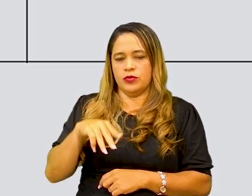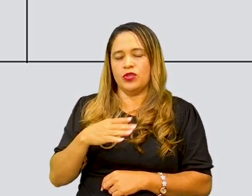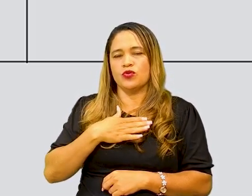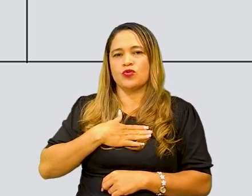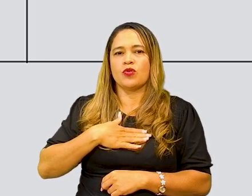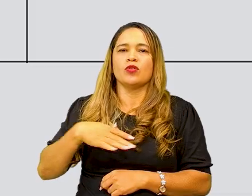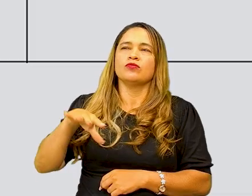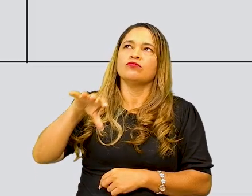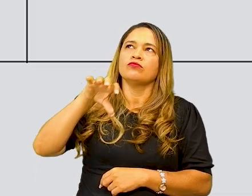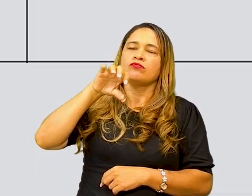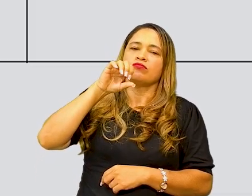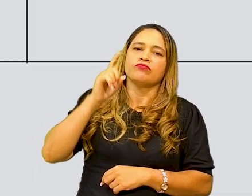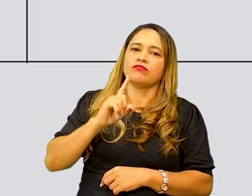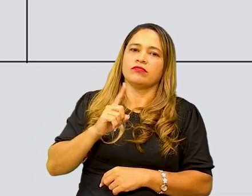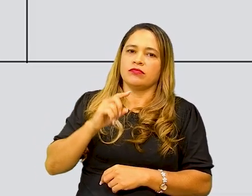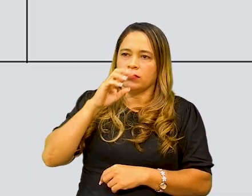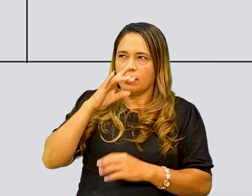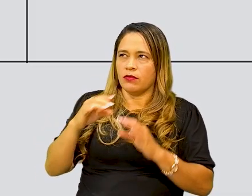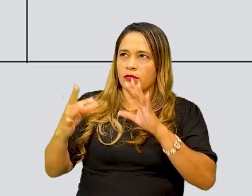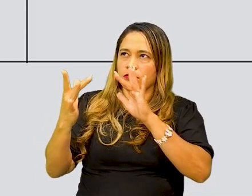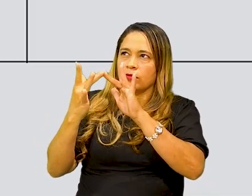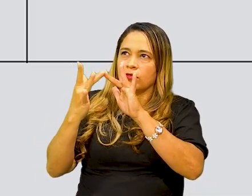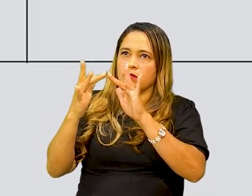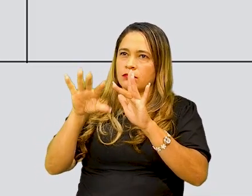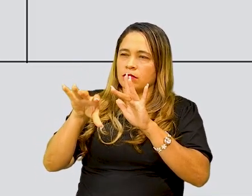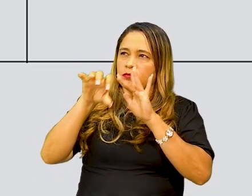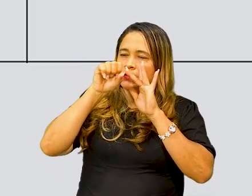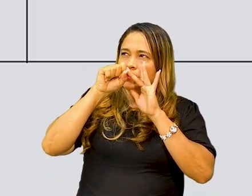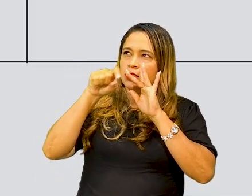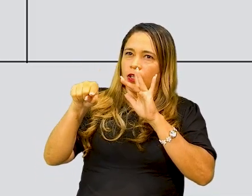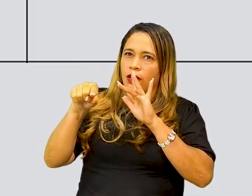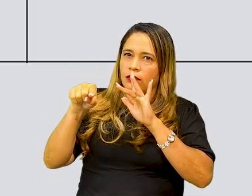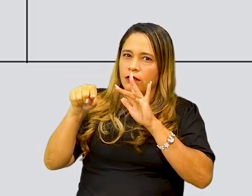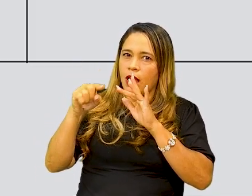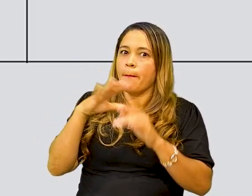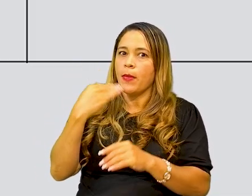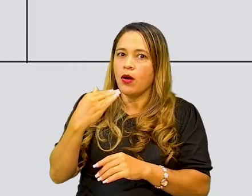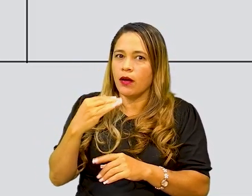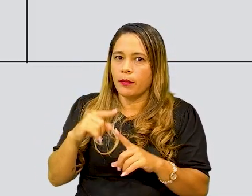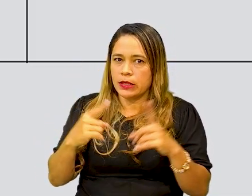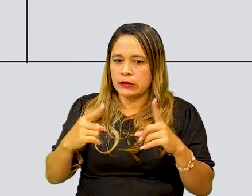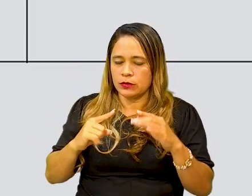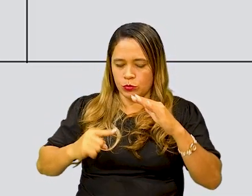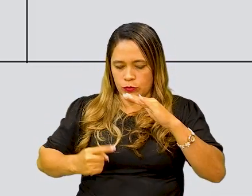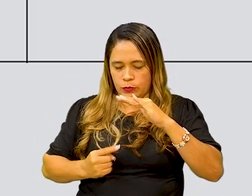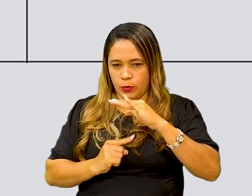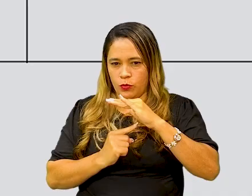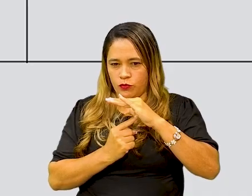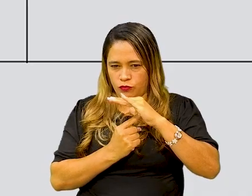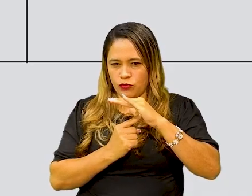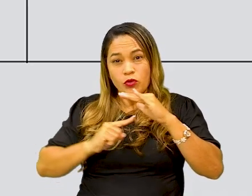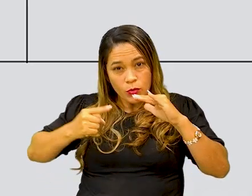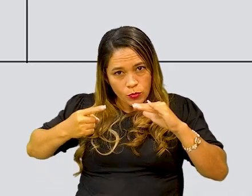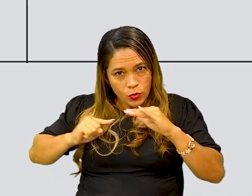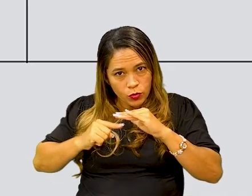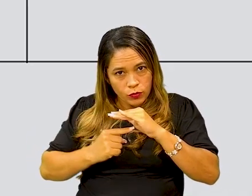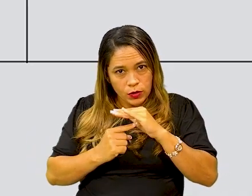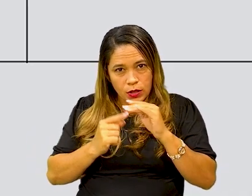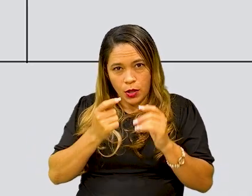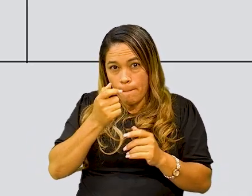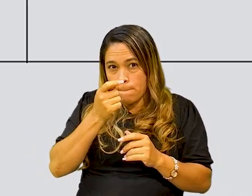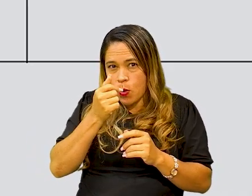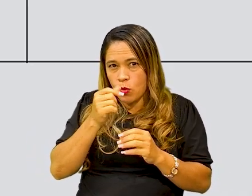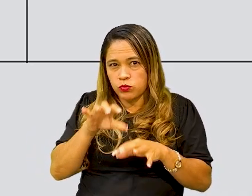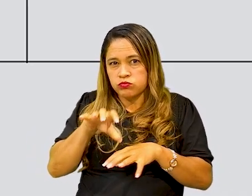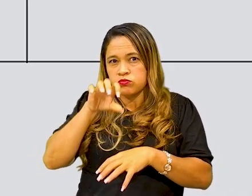se ficar em contato com o ar direto, essas bactérias morrem. Num ferimento, olha aqui o detalhe, ó, profundo, quando ele é profundo, a gente tem muito pouco oxigênio,